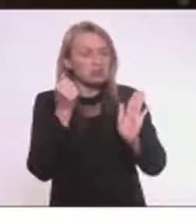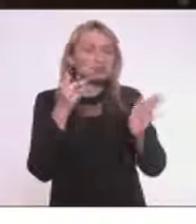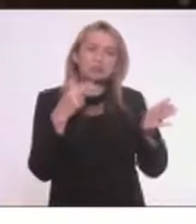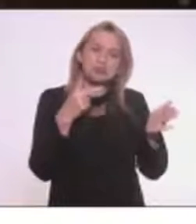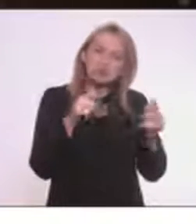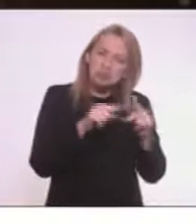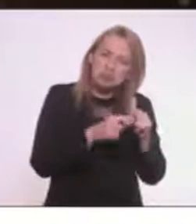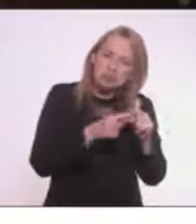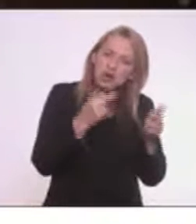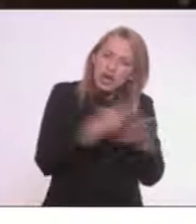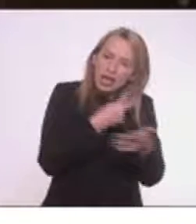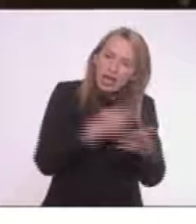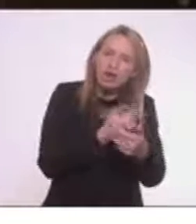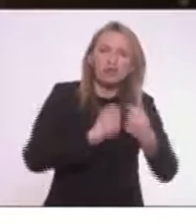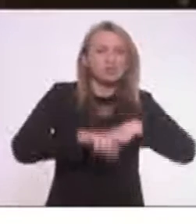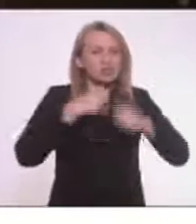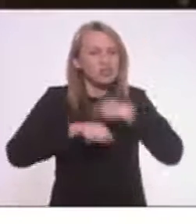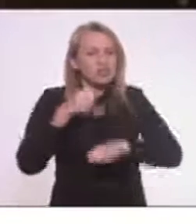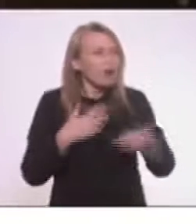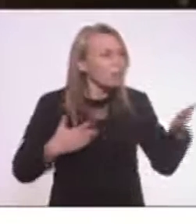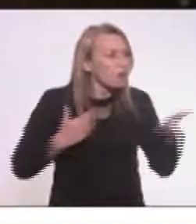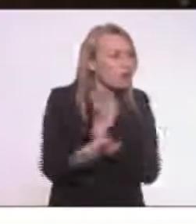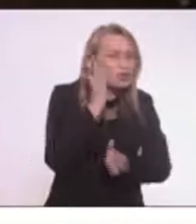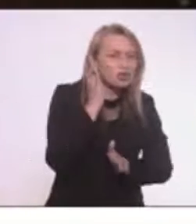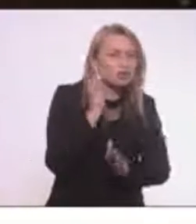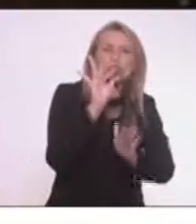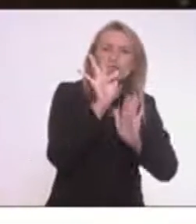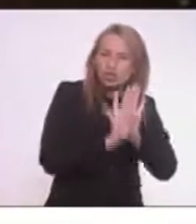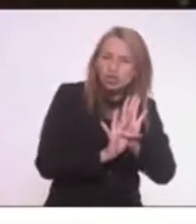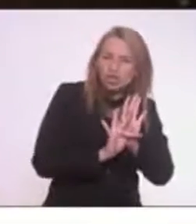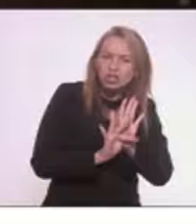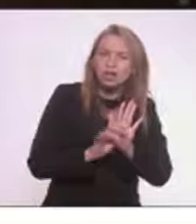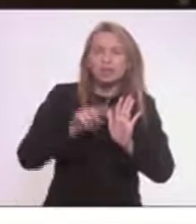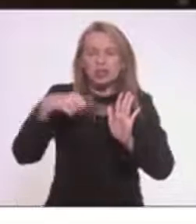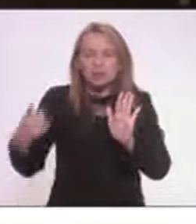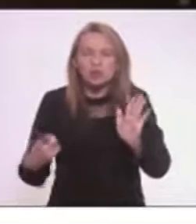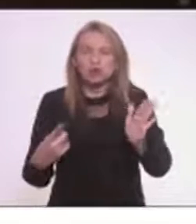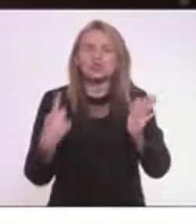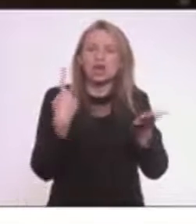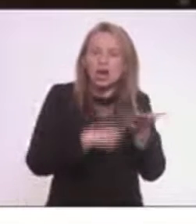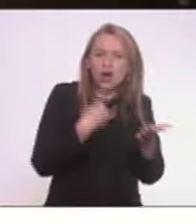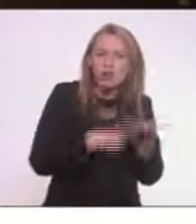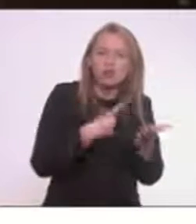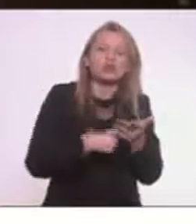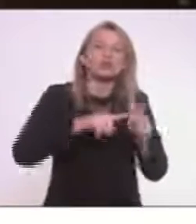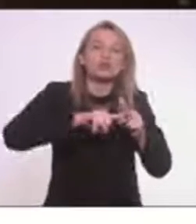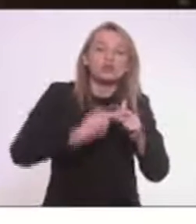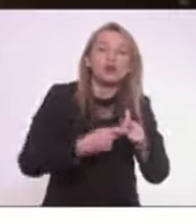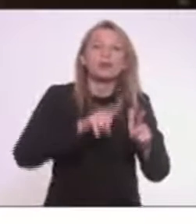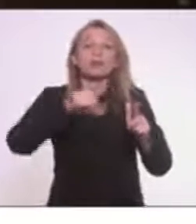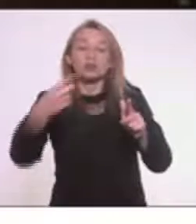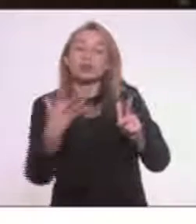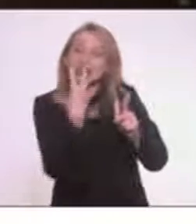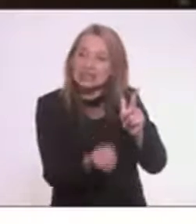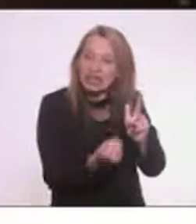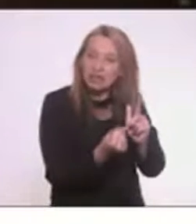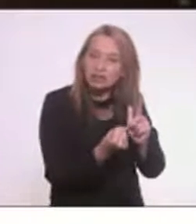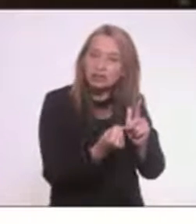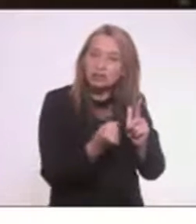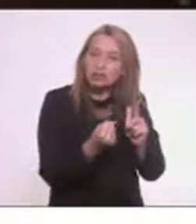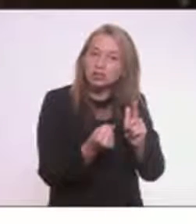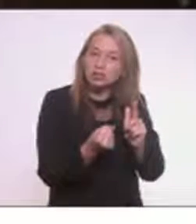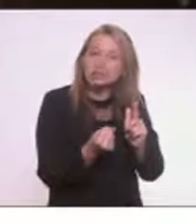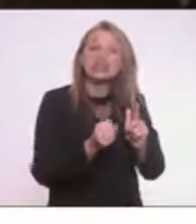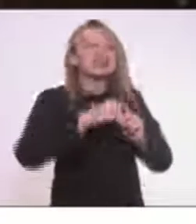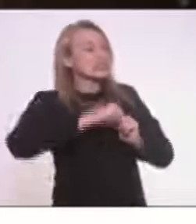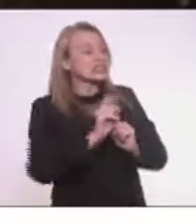está aprovando o texto assim mesmo, para se tentar um acordo de modificar para que ele seja aceitável, e caso